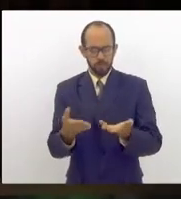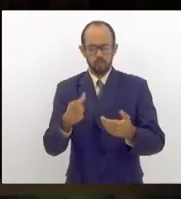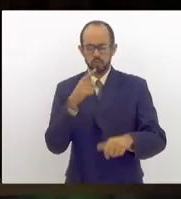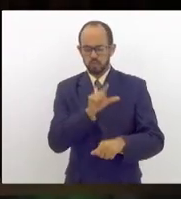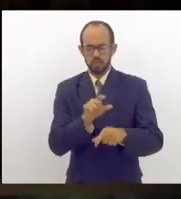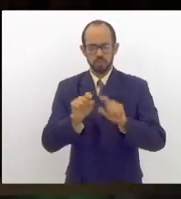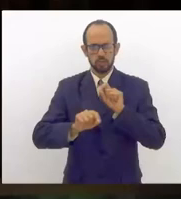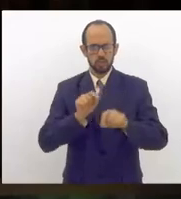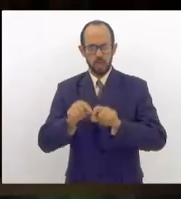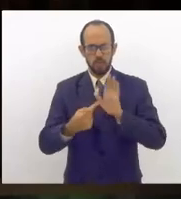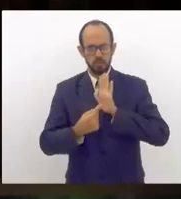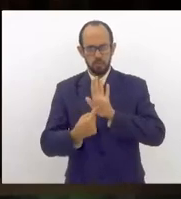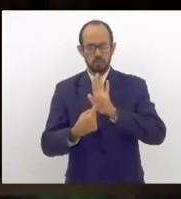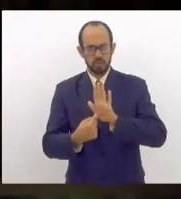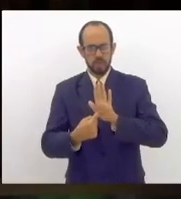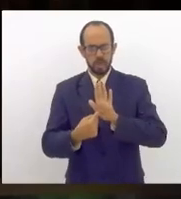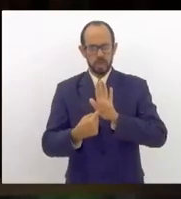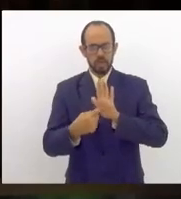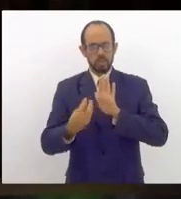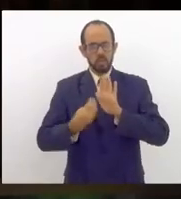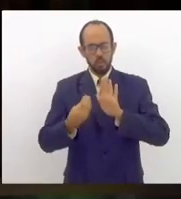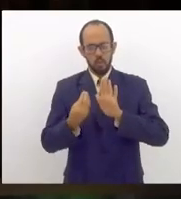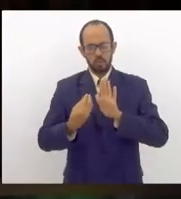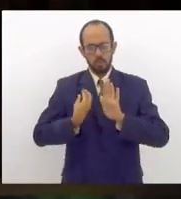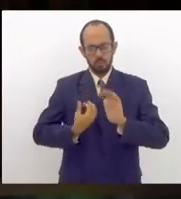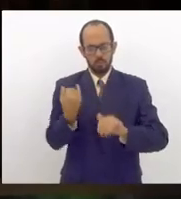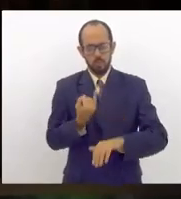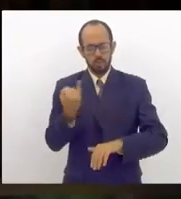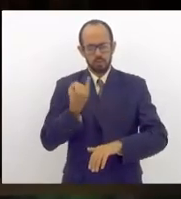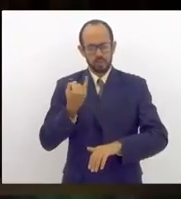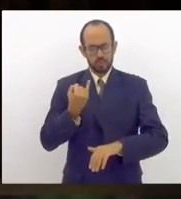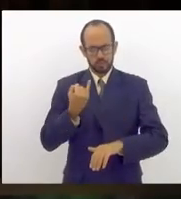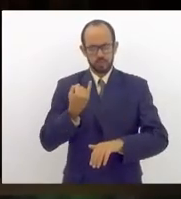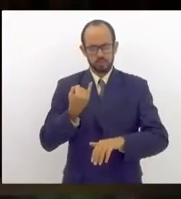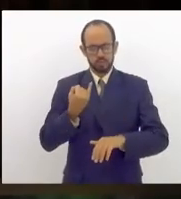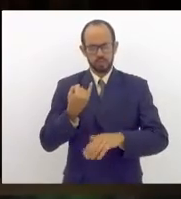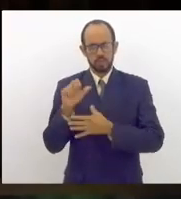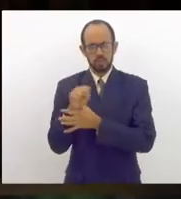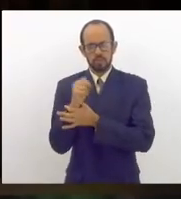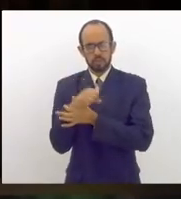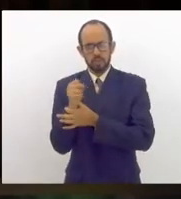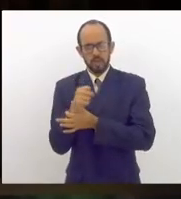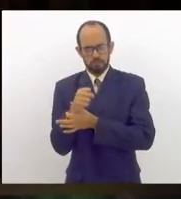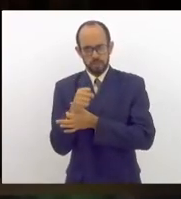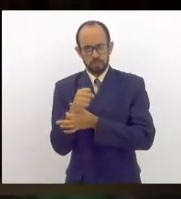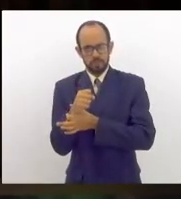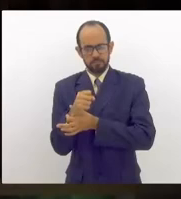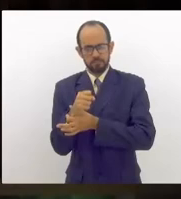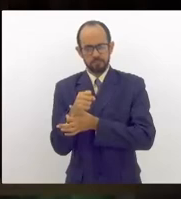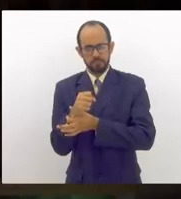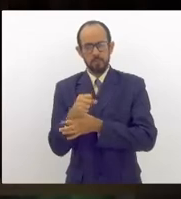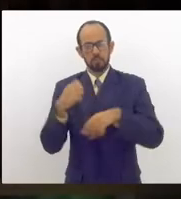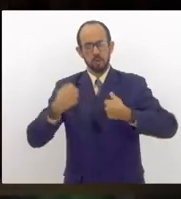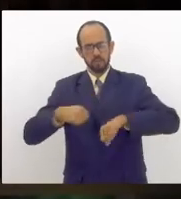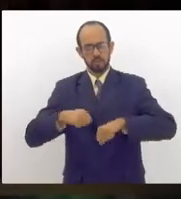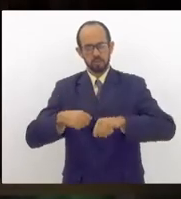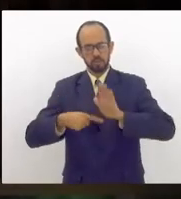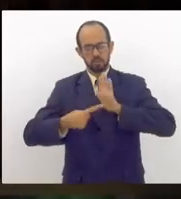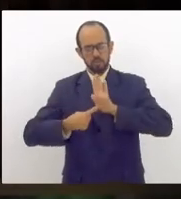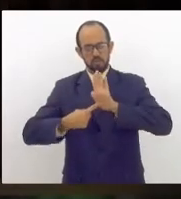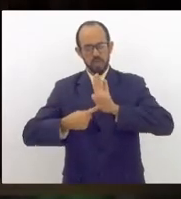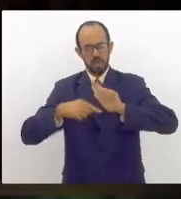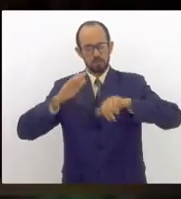né mostrar uma parte importante significativa da fisioterapia nós podemos mostrar muito mais